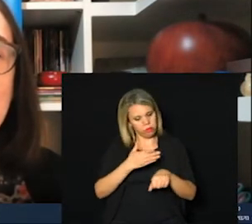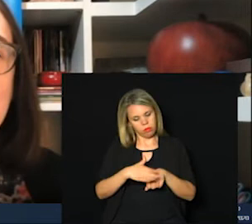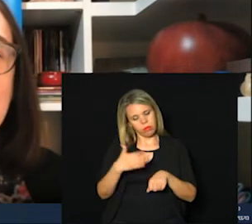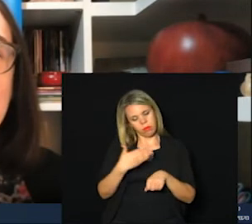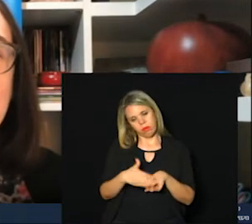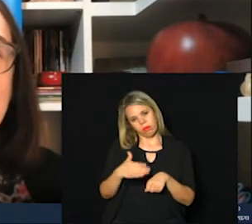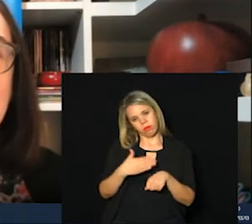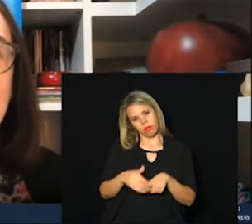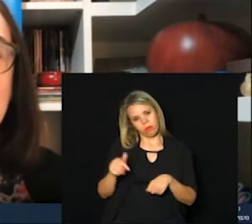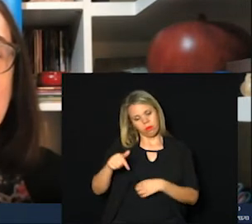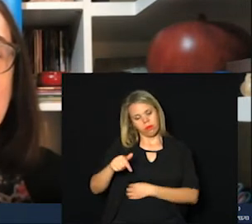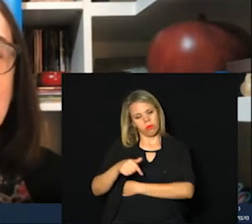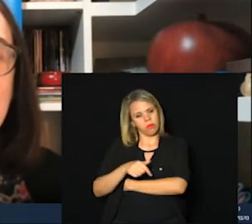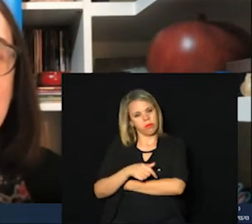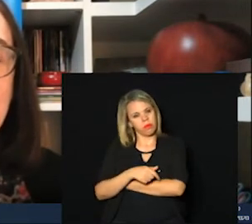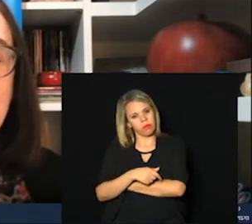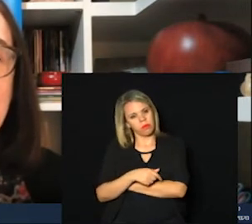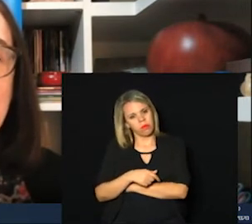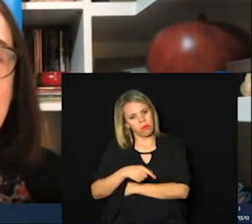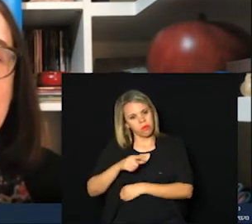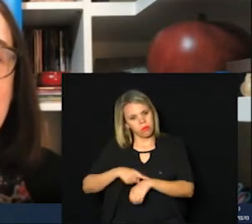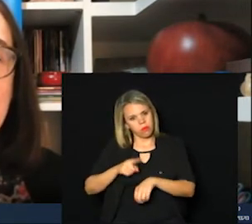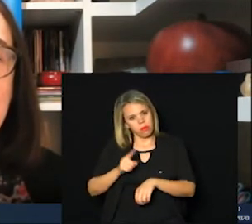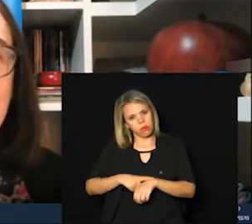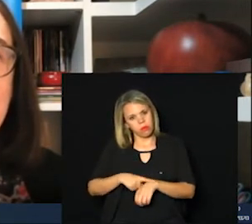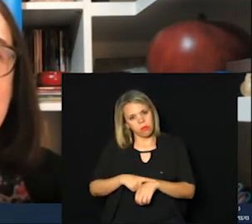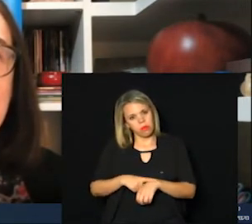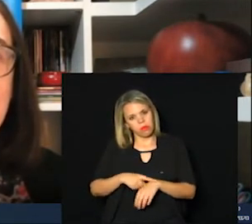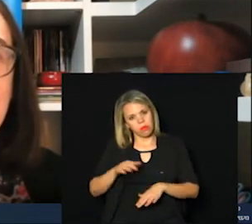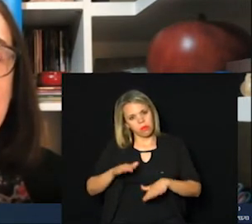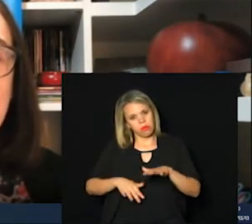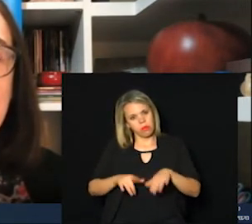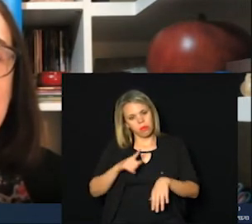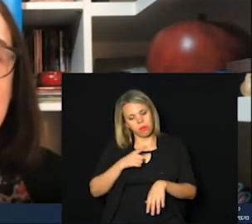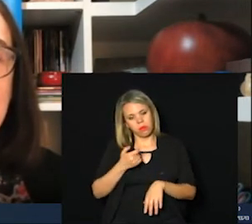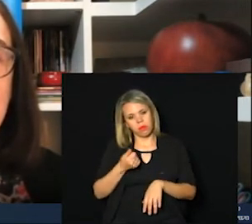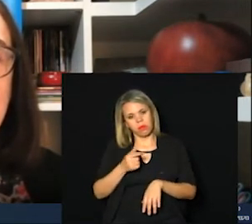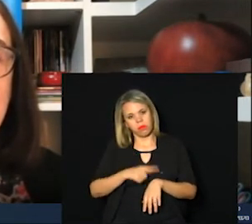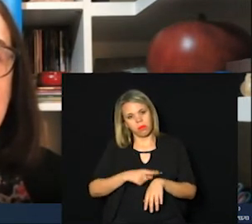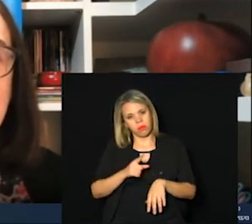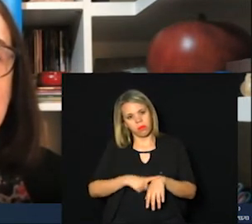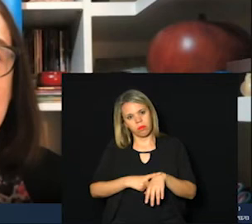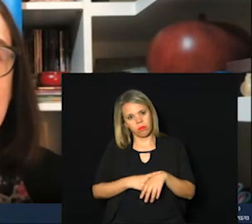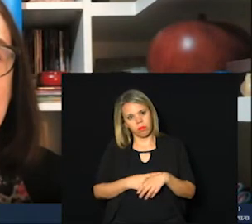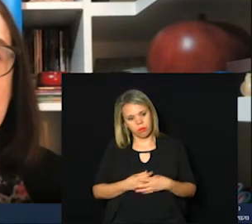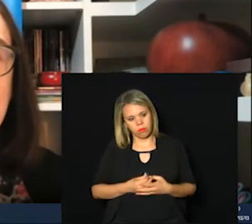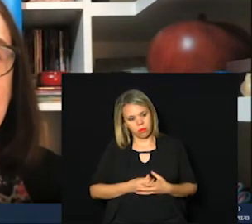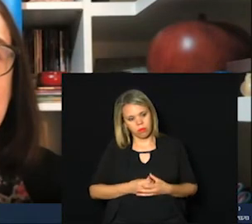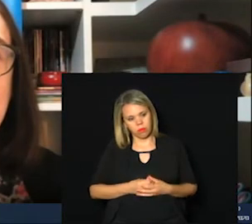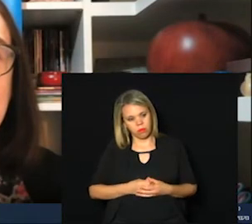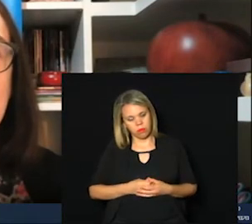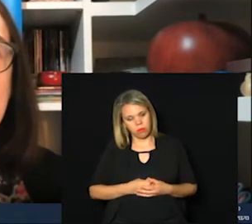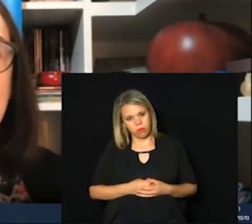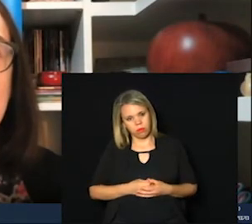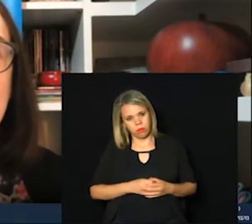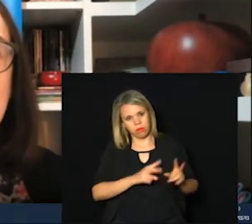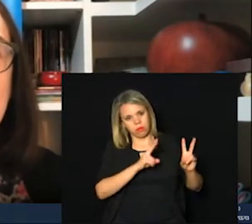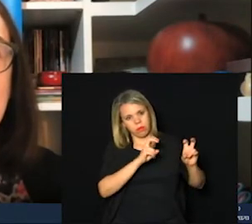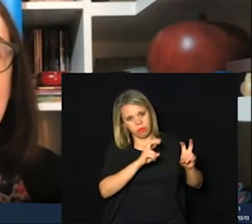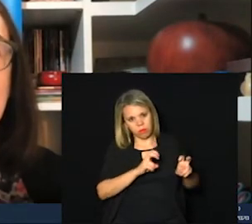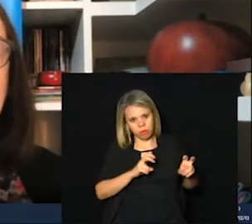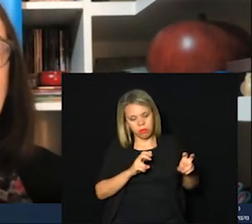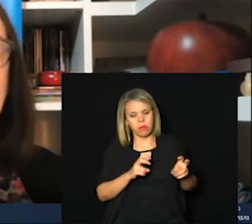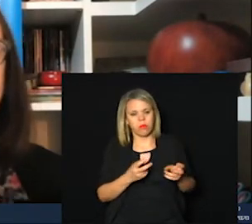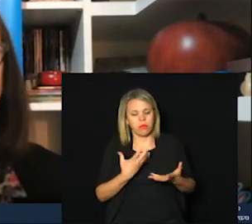E aqui, eu deixo um pouco de tempo, porque eu vejo que acho que nós temos pouco tempo, mas os temas da reciprocidade,